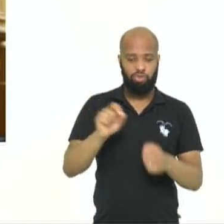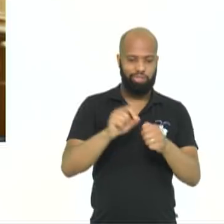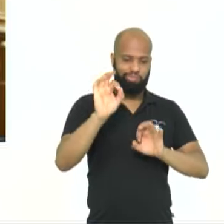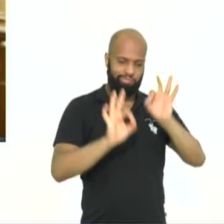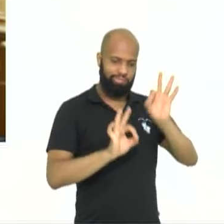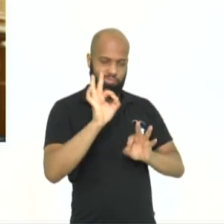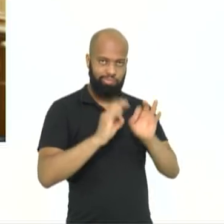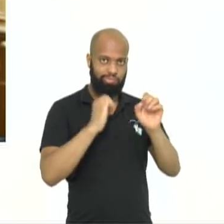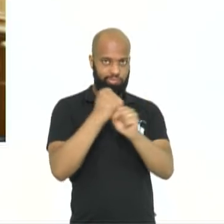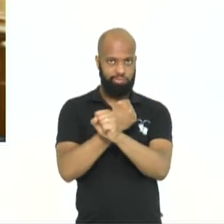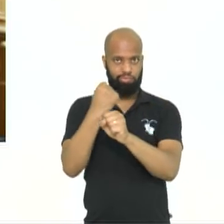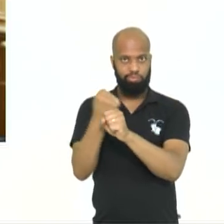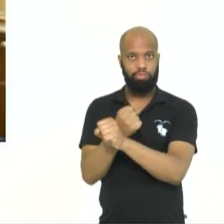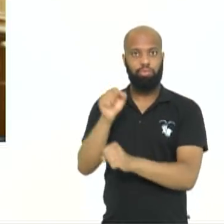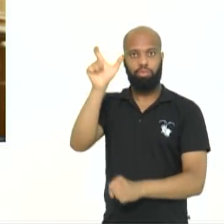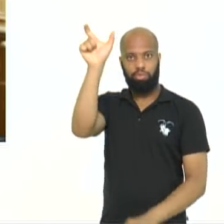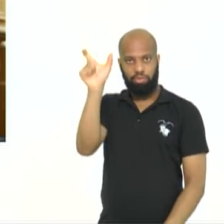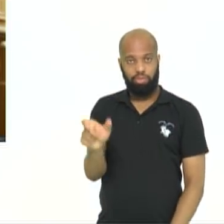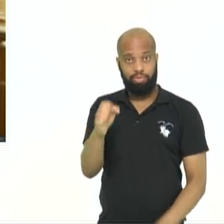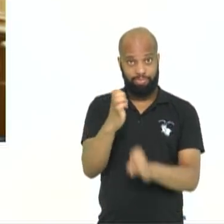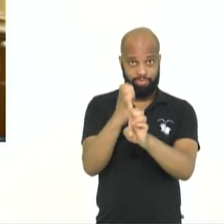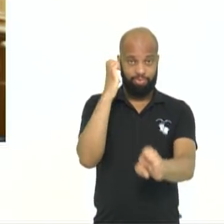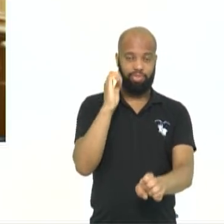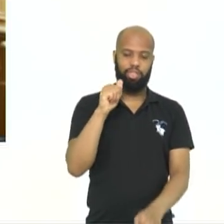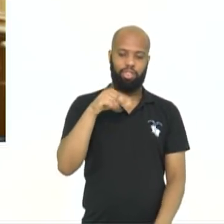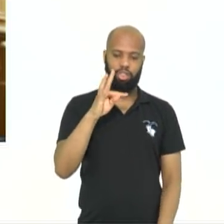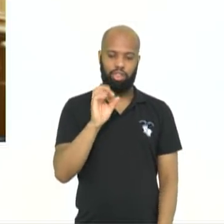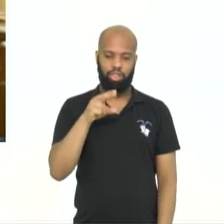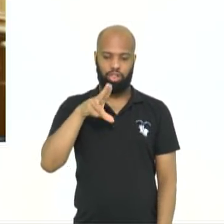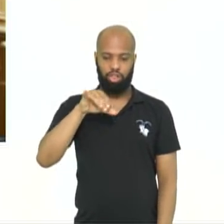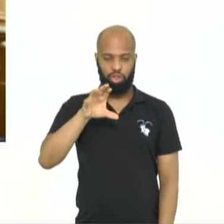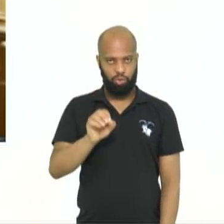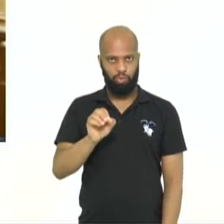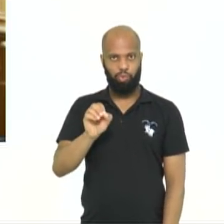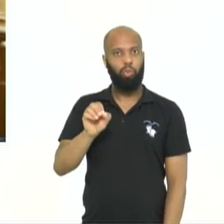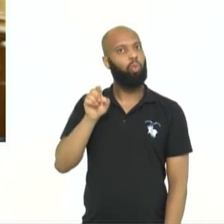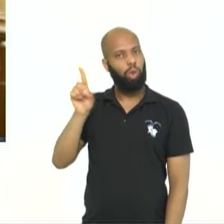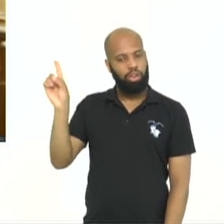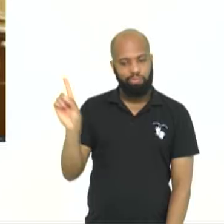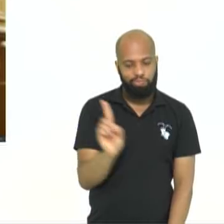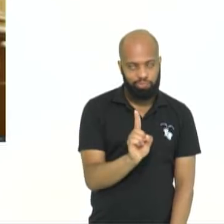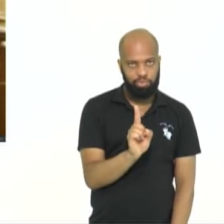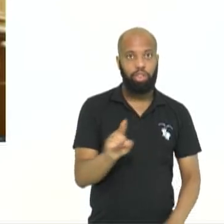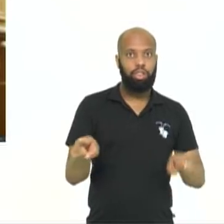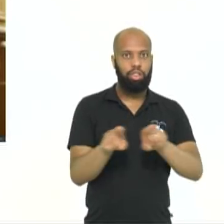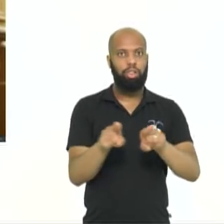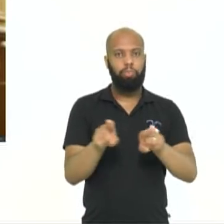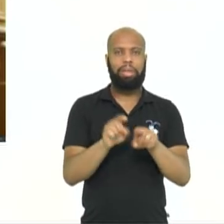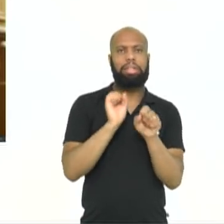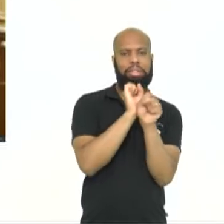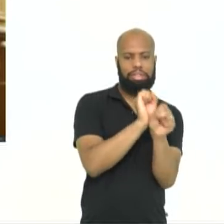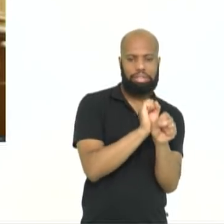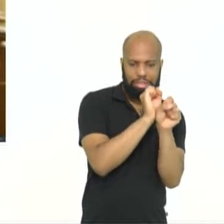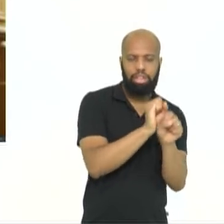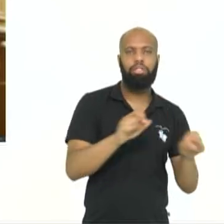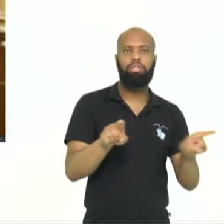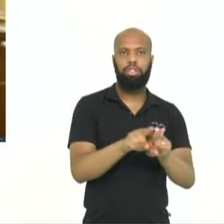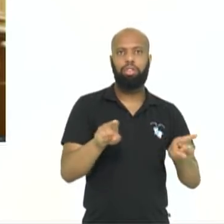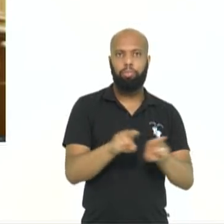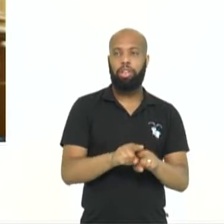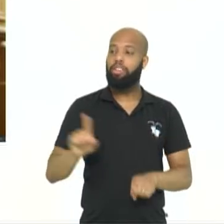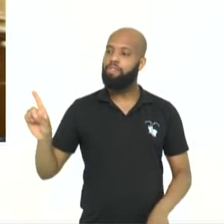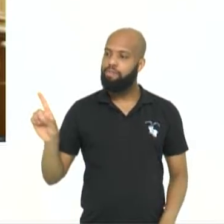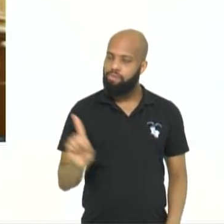da pessoa do ilustríssimo engenheiro Antônio Rebouças Filho e dos escravos que se serviam dessa